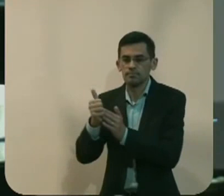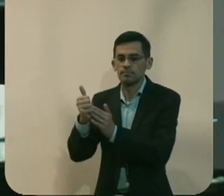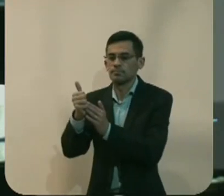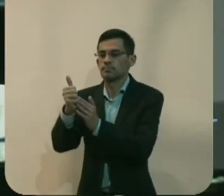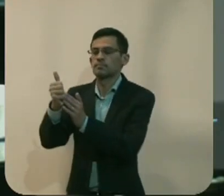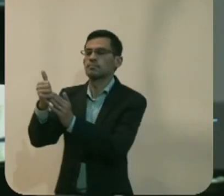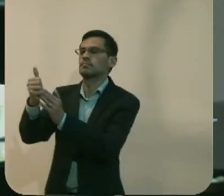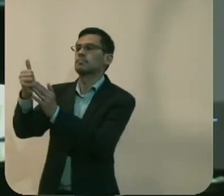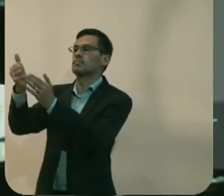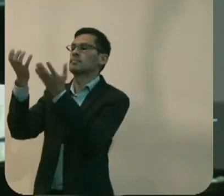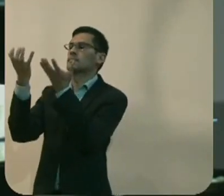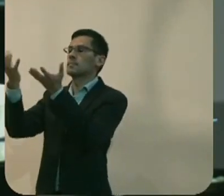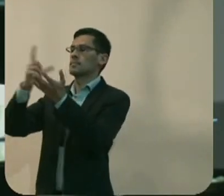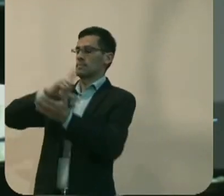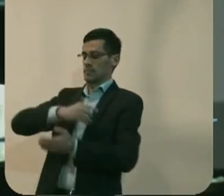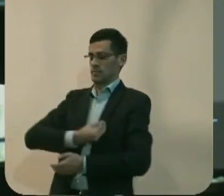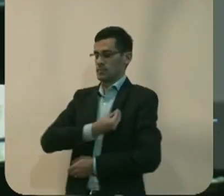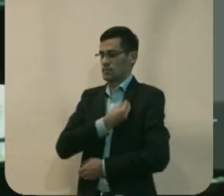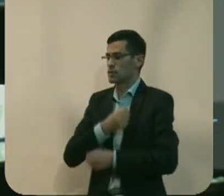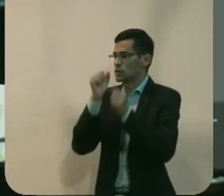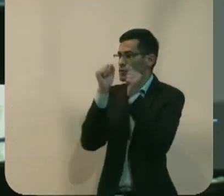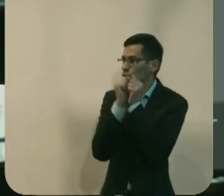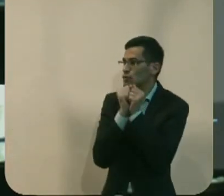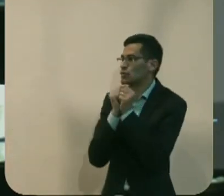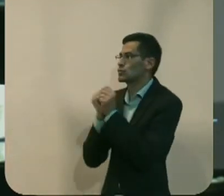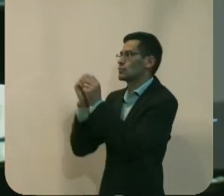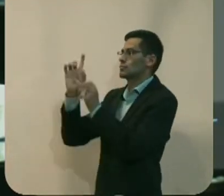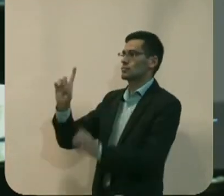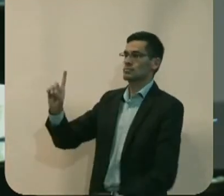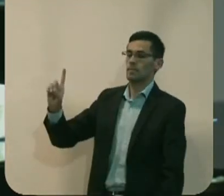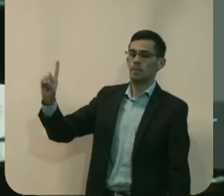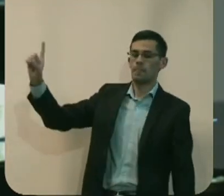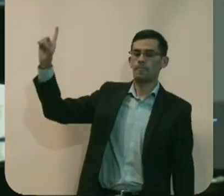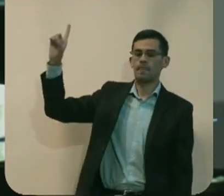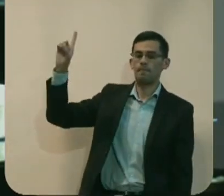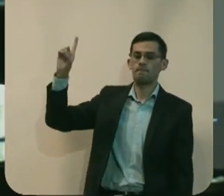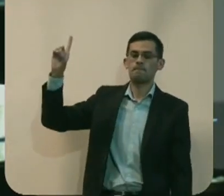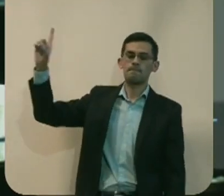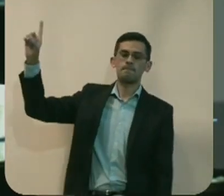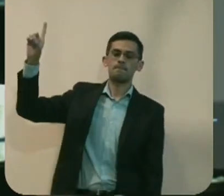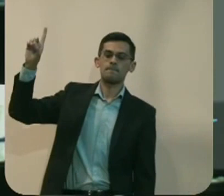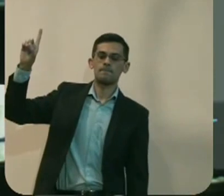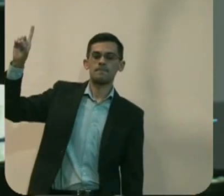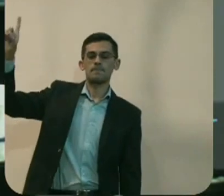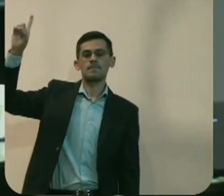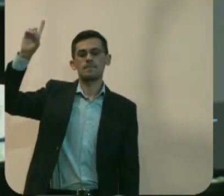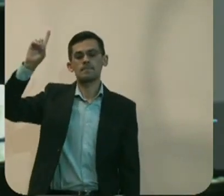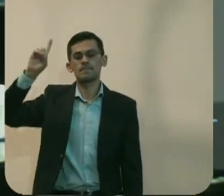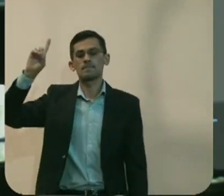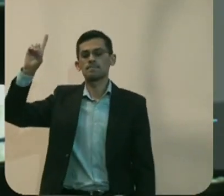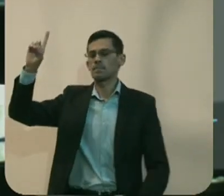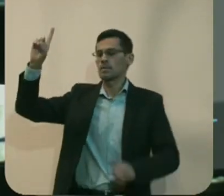Guia-me, Senhor, traz-me junto a ti.